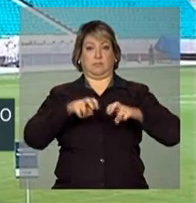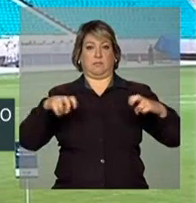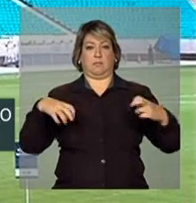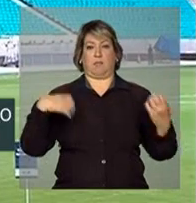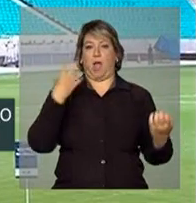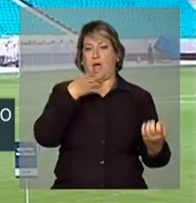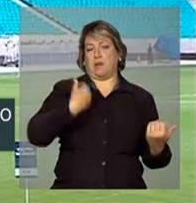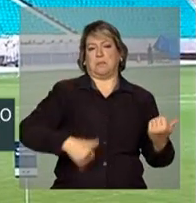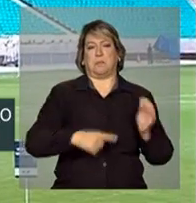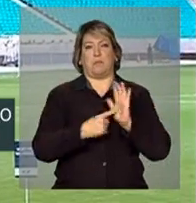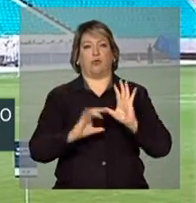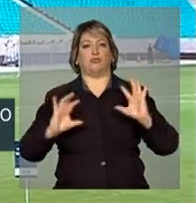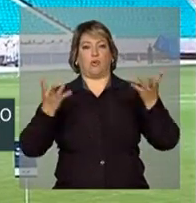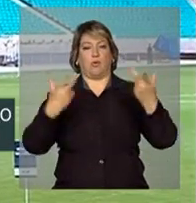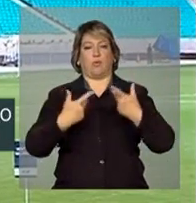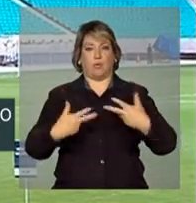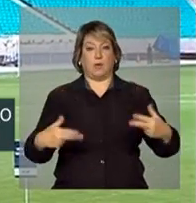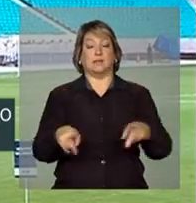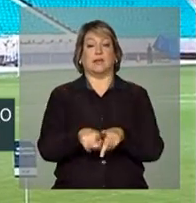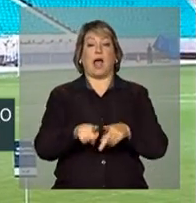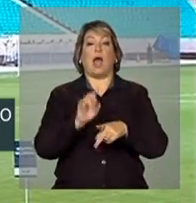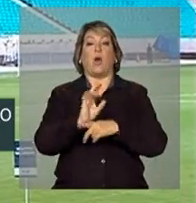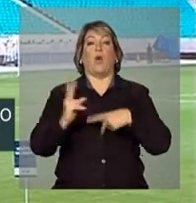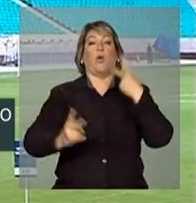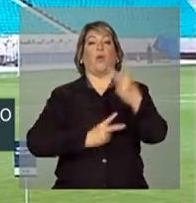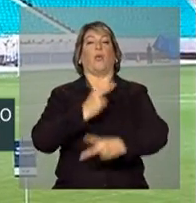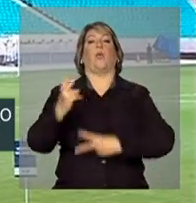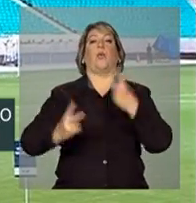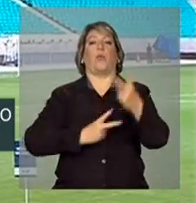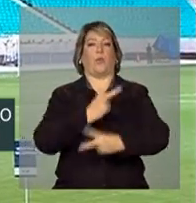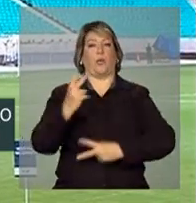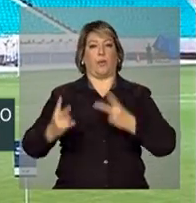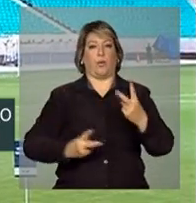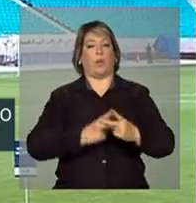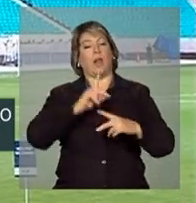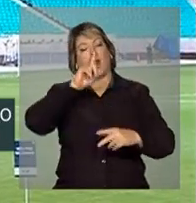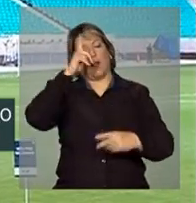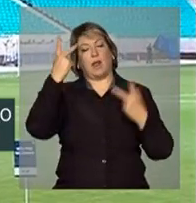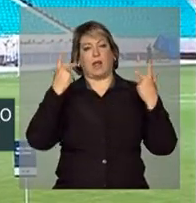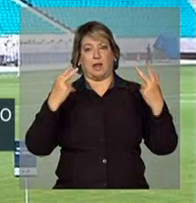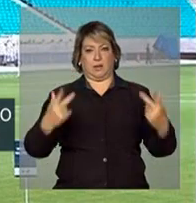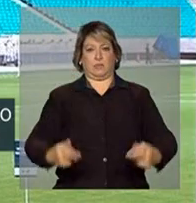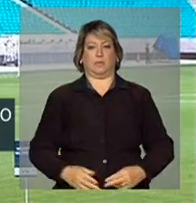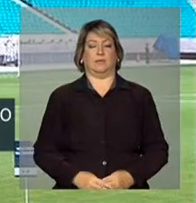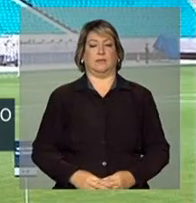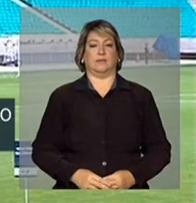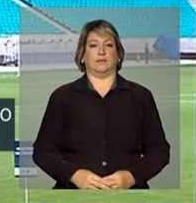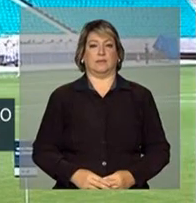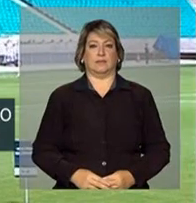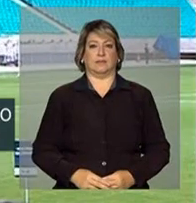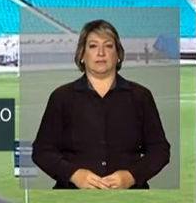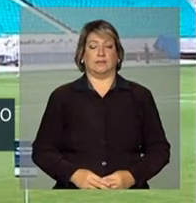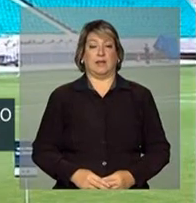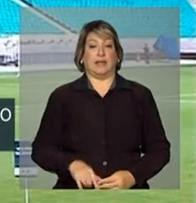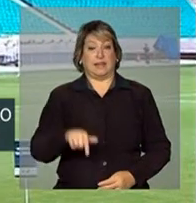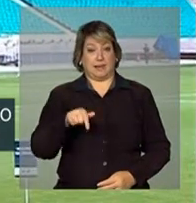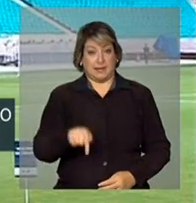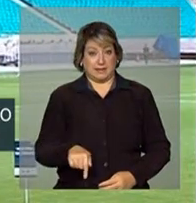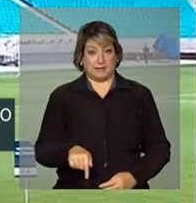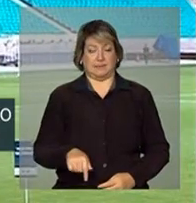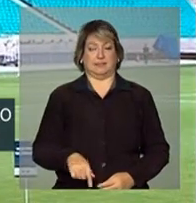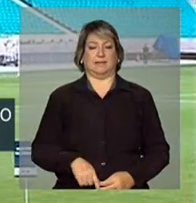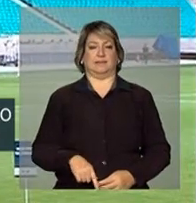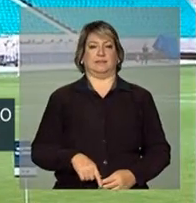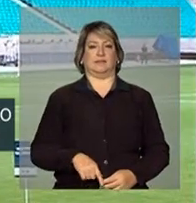de facilitar também a ventilação natural. Essa gestão,